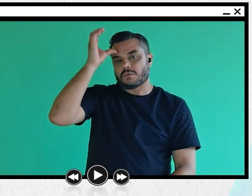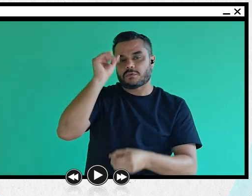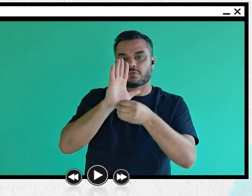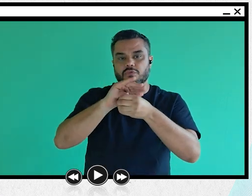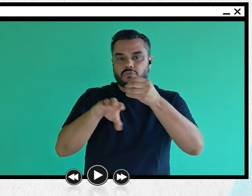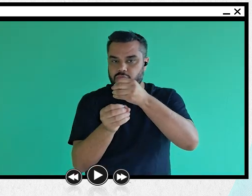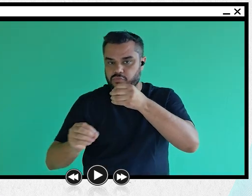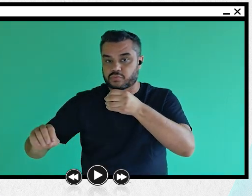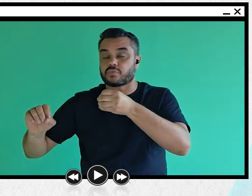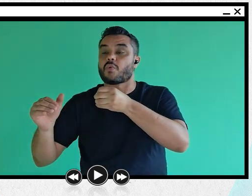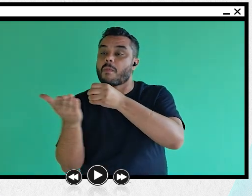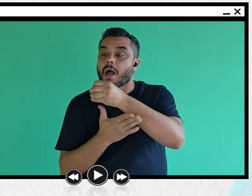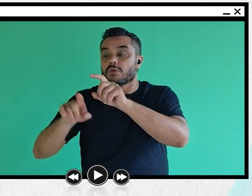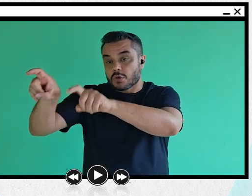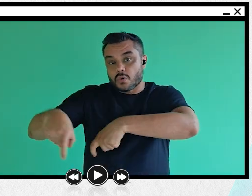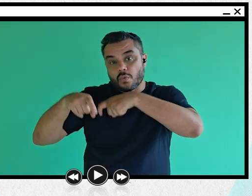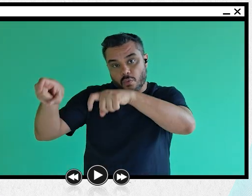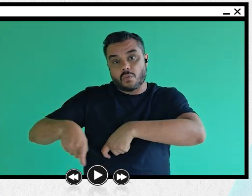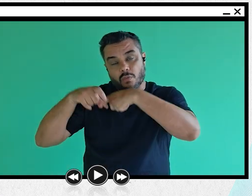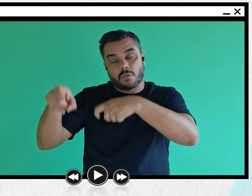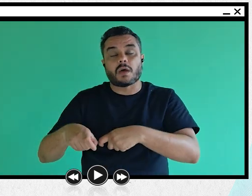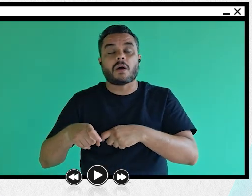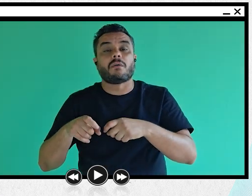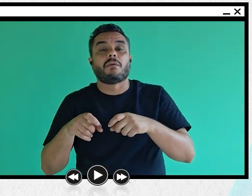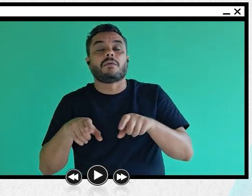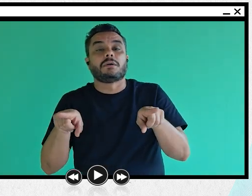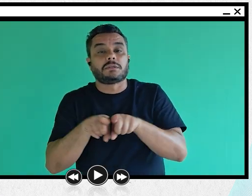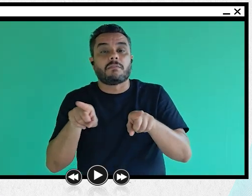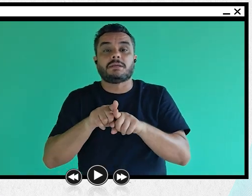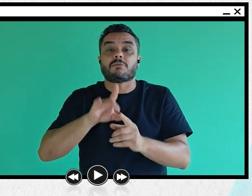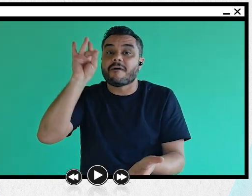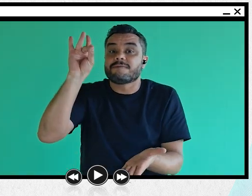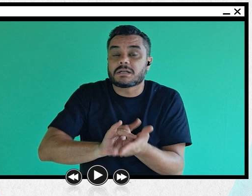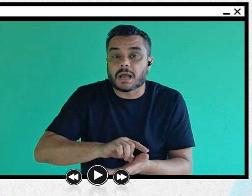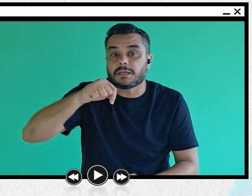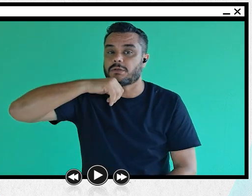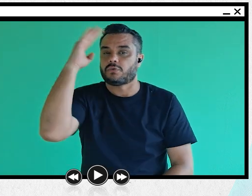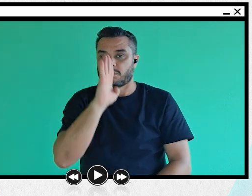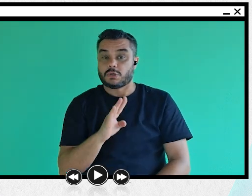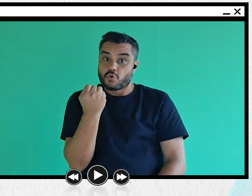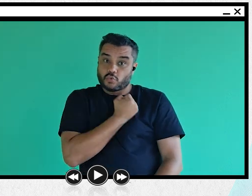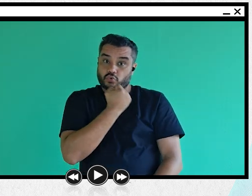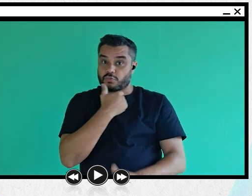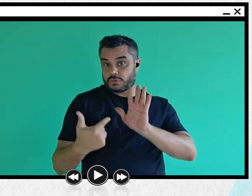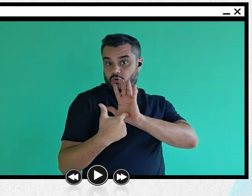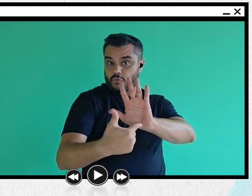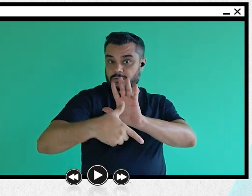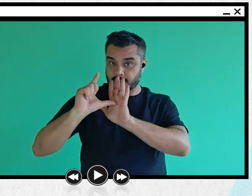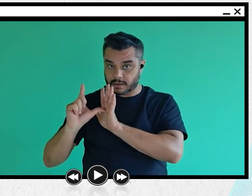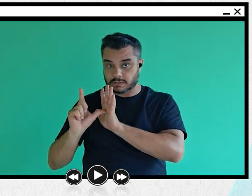saneamento rural e também fazer com que o saneamento rural seja uma realidade no Brasil. E aqueles números que eu mostrei logo no começo,